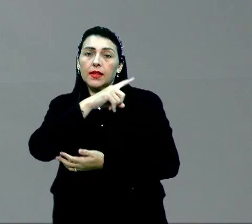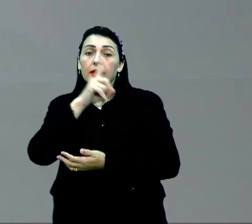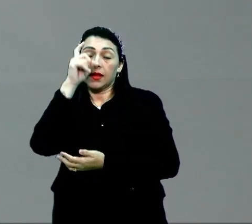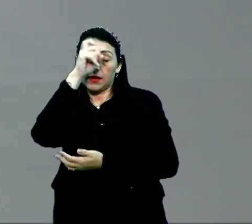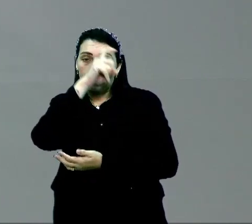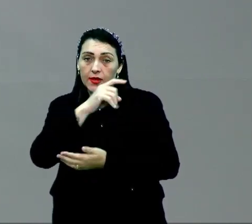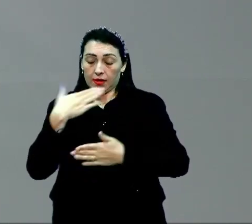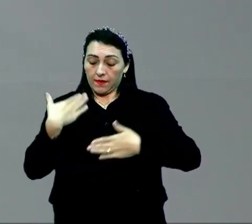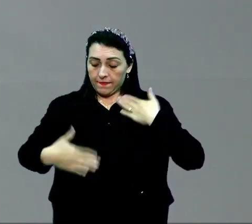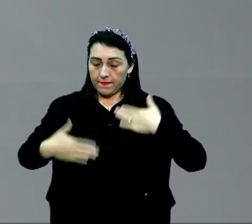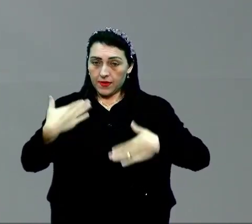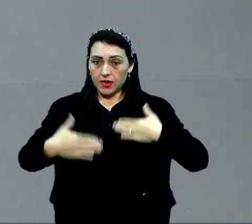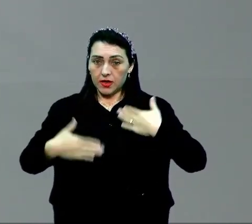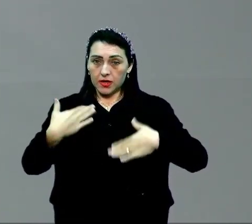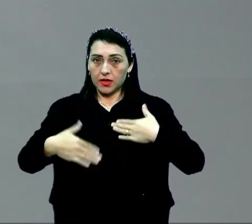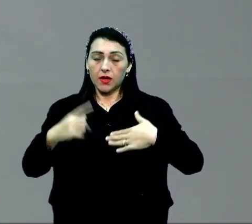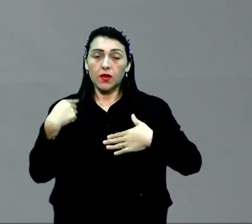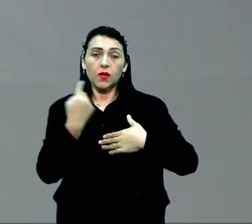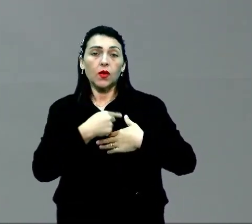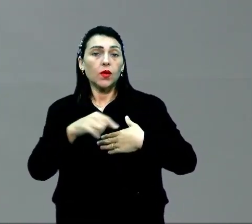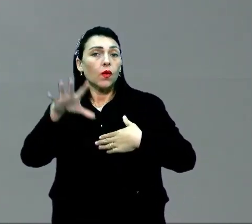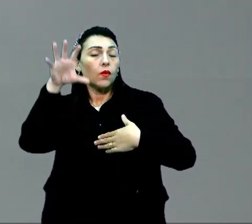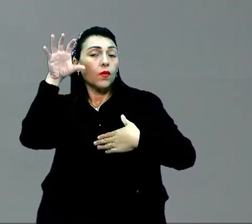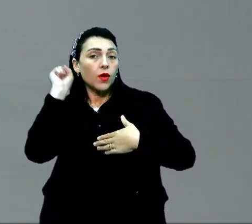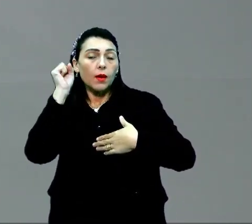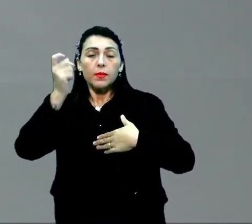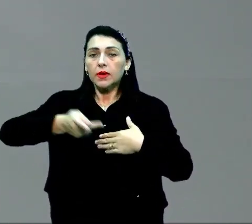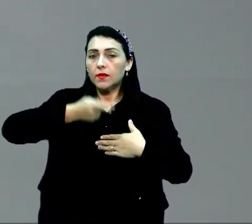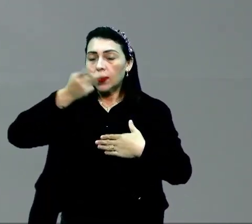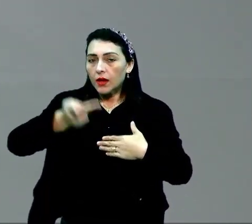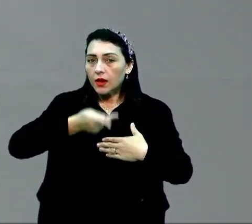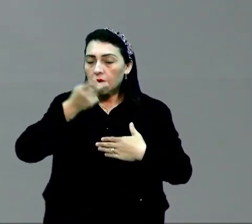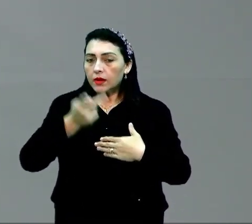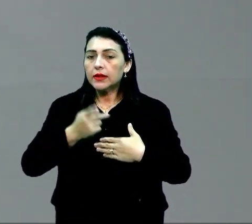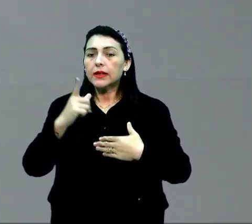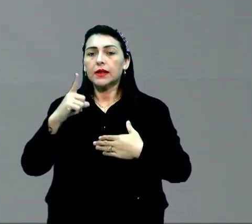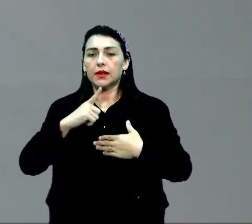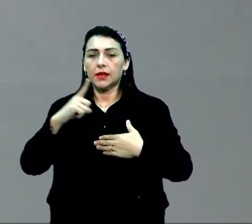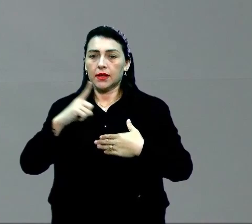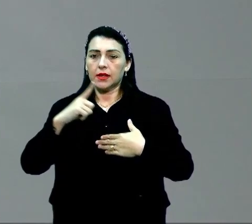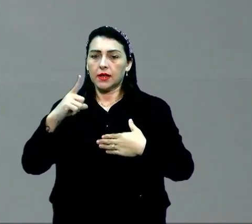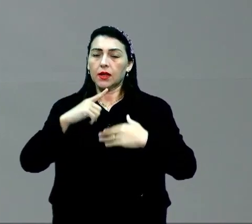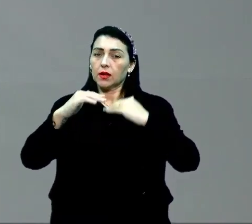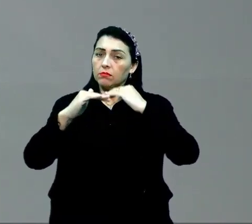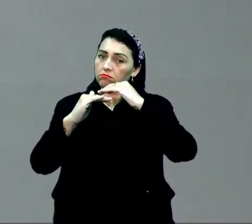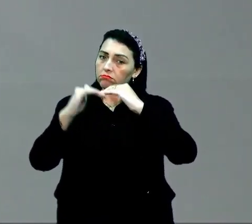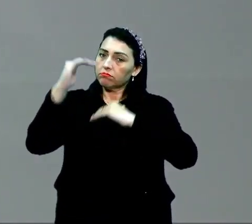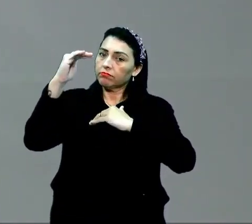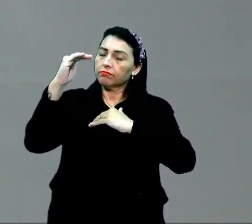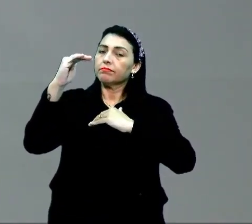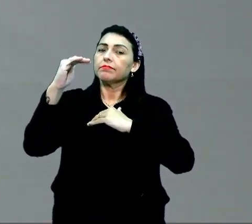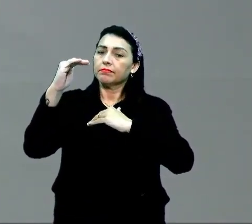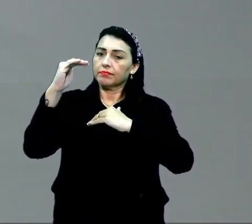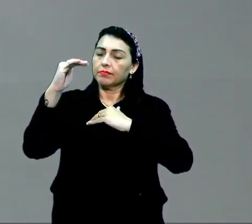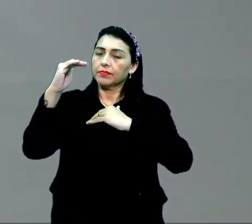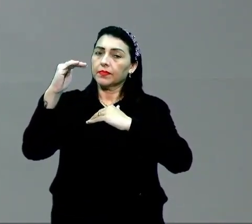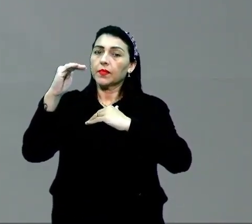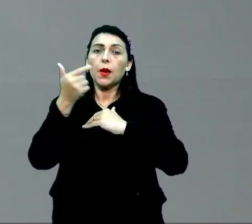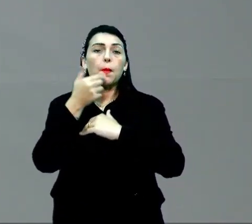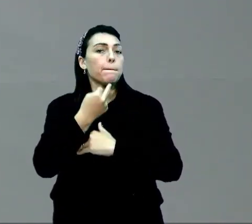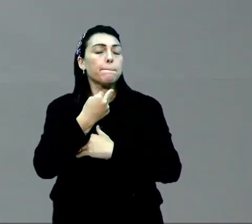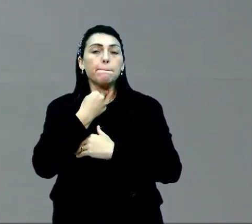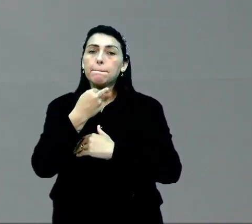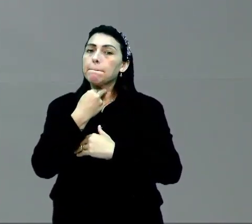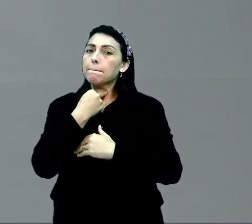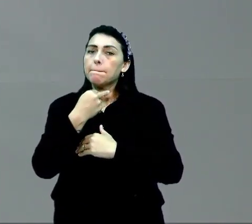diferença física, e o fato de nós ouvirmos e nós falarmos faz com que nós tenhamos, assim, uma certa vantagem em relação a eles. Então, eles não podem